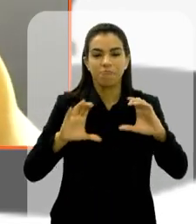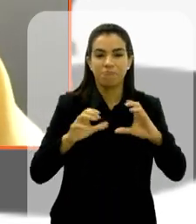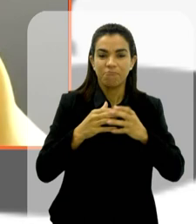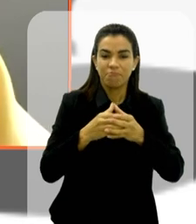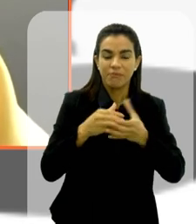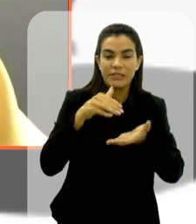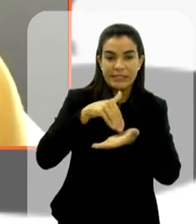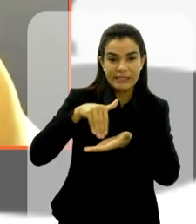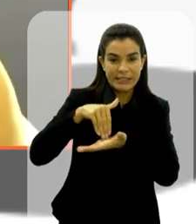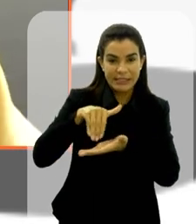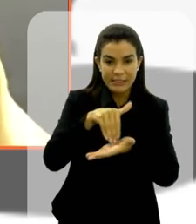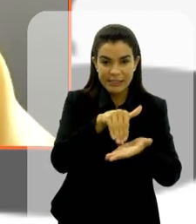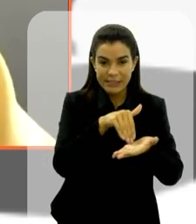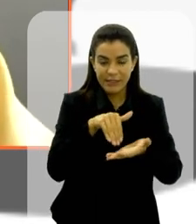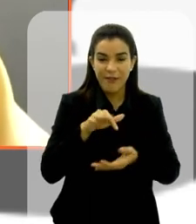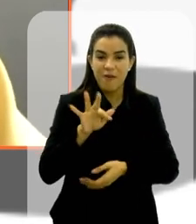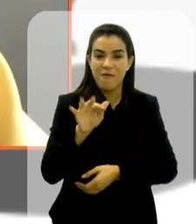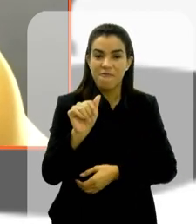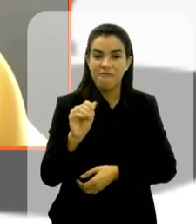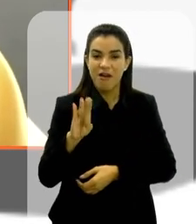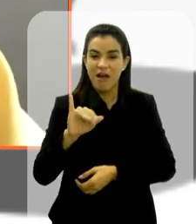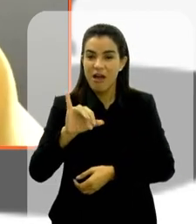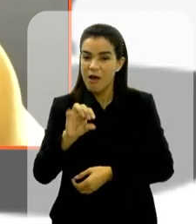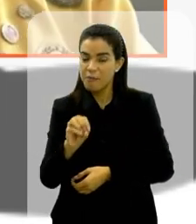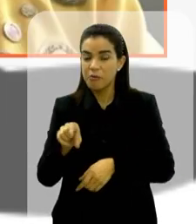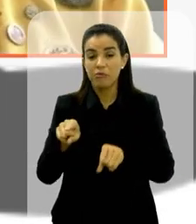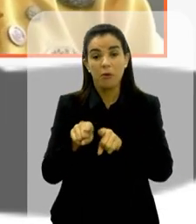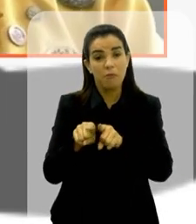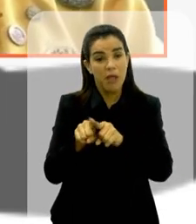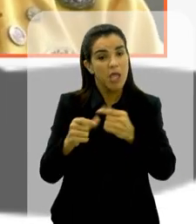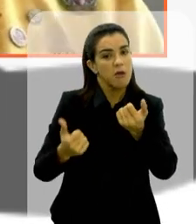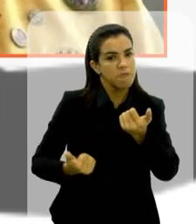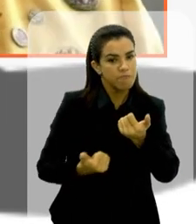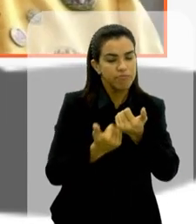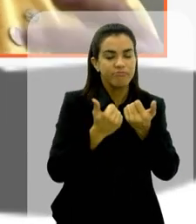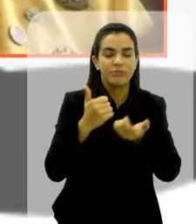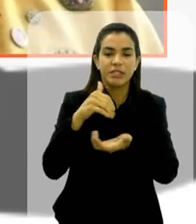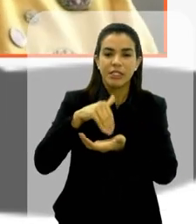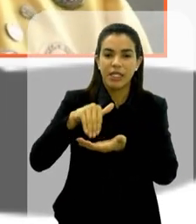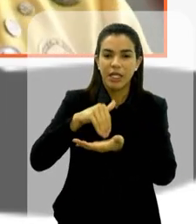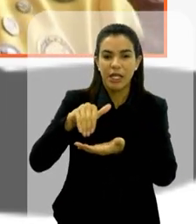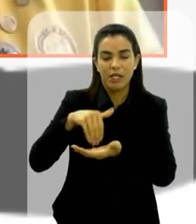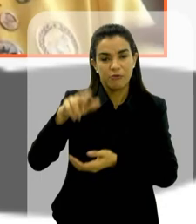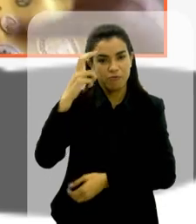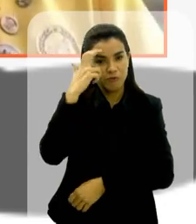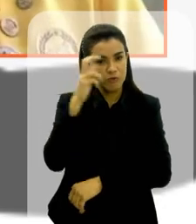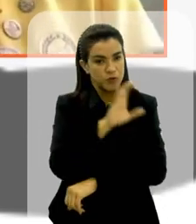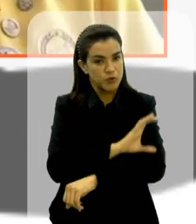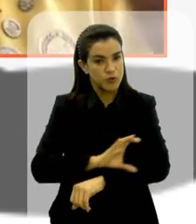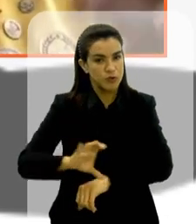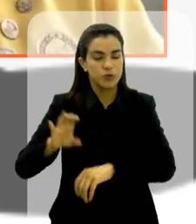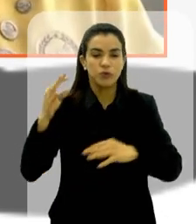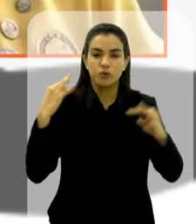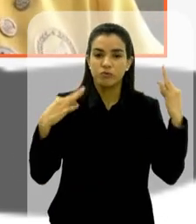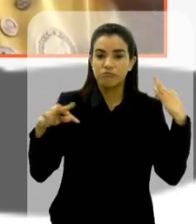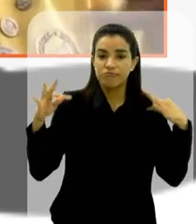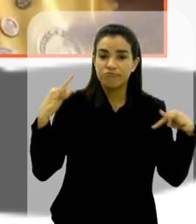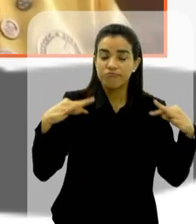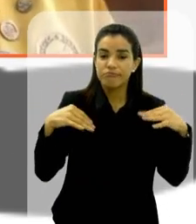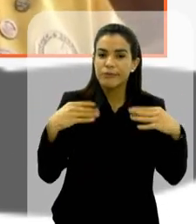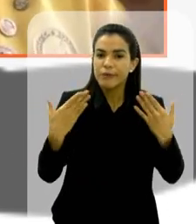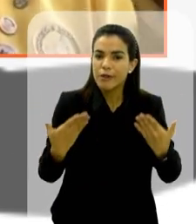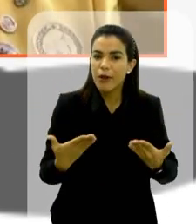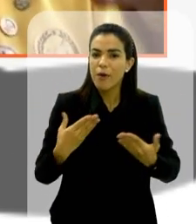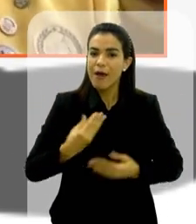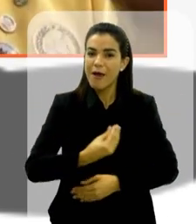da secretaria, do Fábio Altoé, da Secretaria de Cultura e Turismo, e todo mundo. Então, é uma coisa que uma